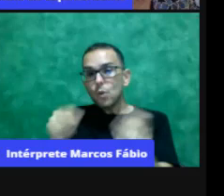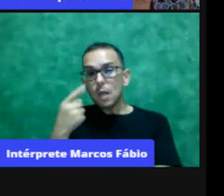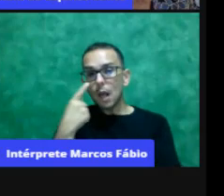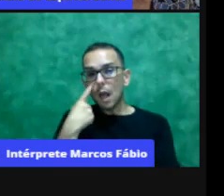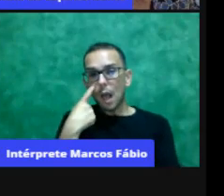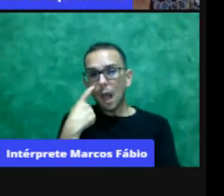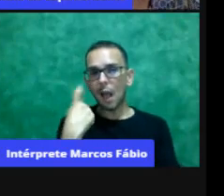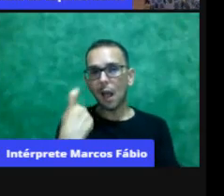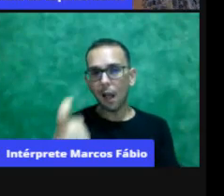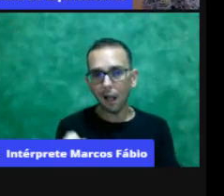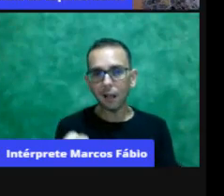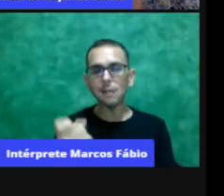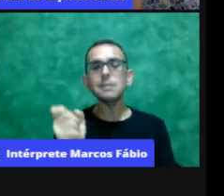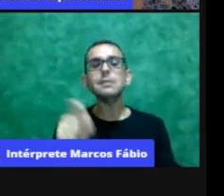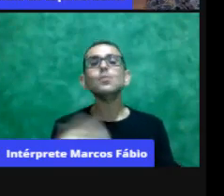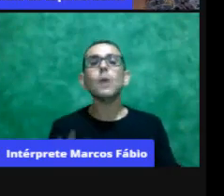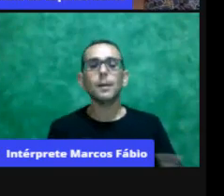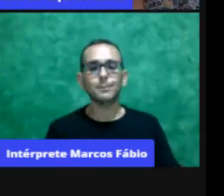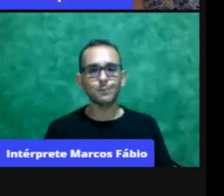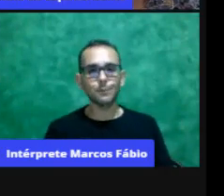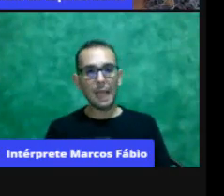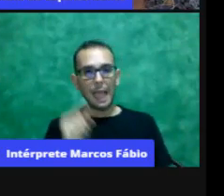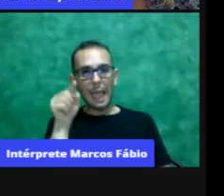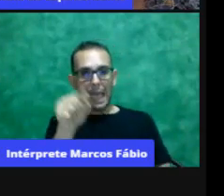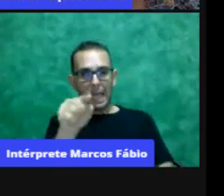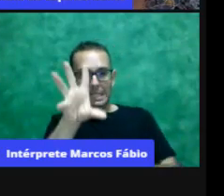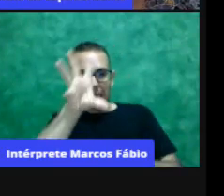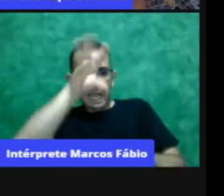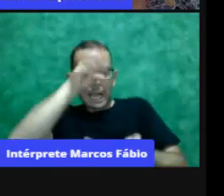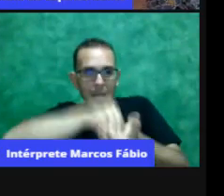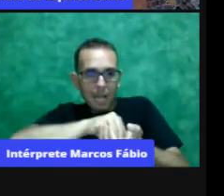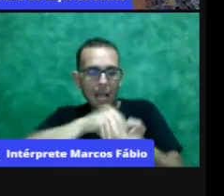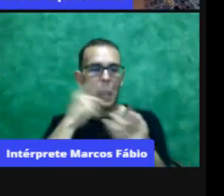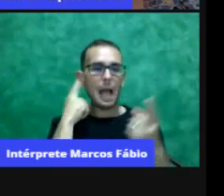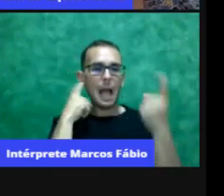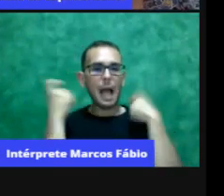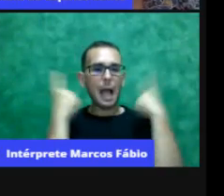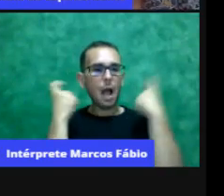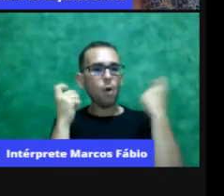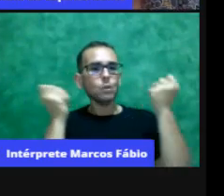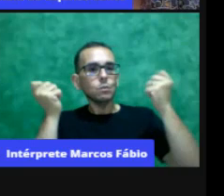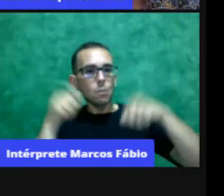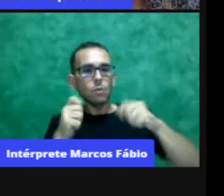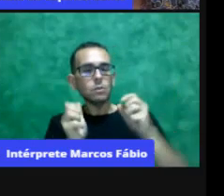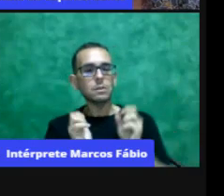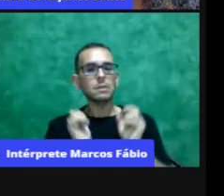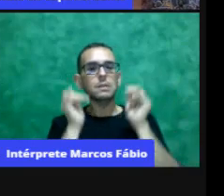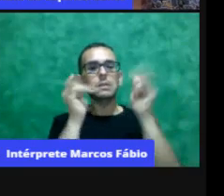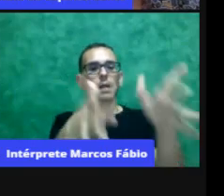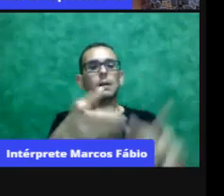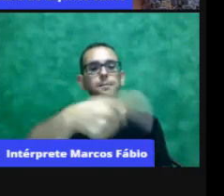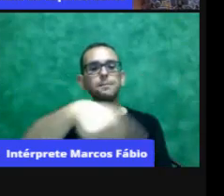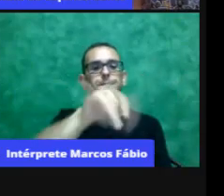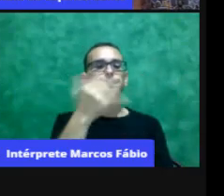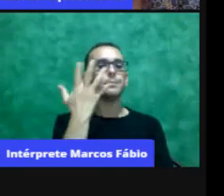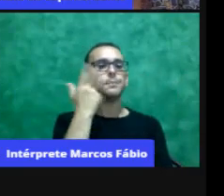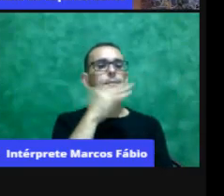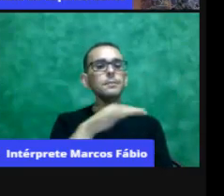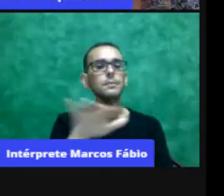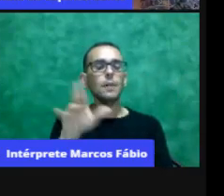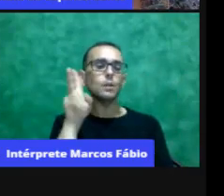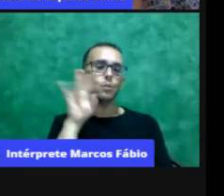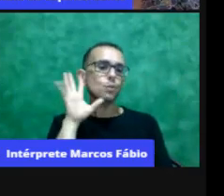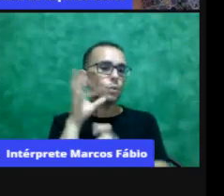interessante trazer para vocês? Que esse arquivo de áudio, eu tanto posso disponibilizar para as crianças áudios de